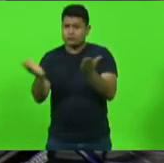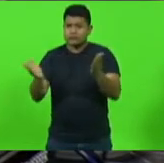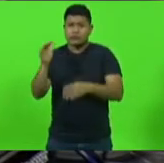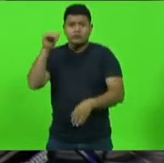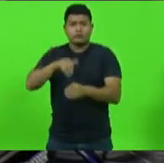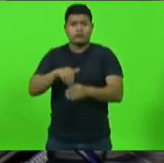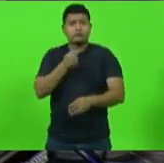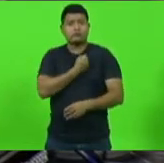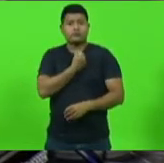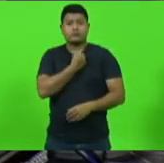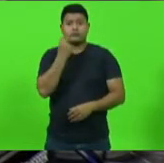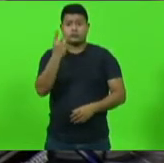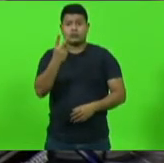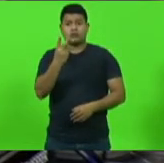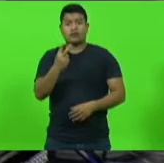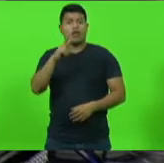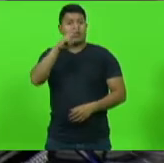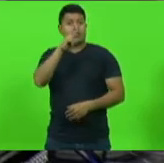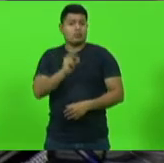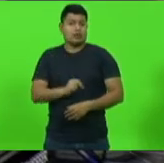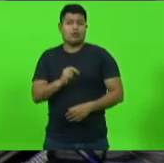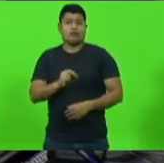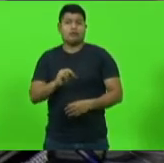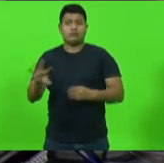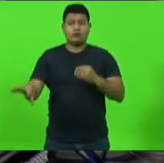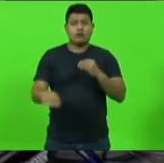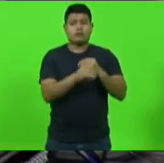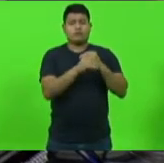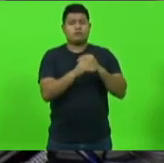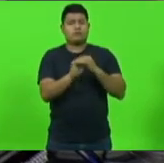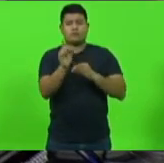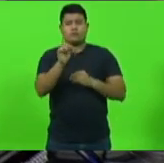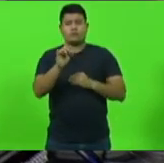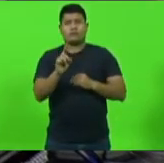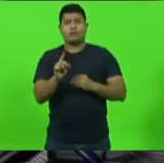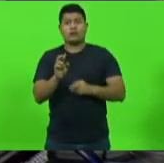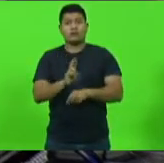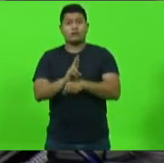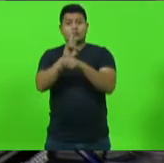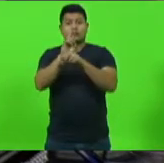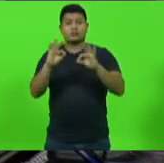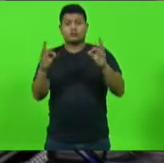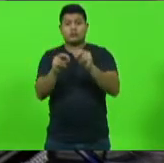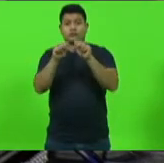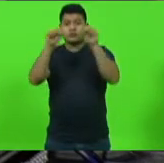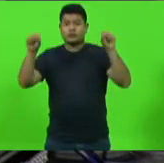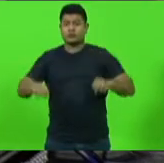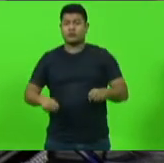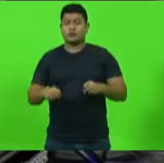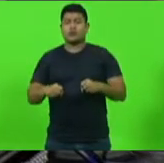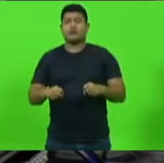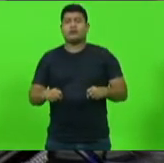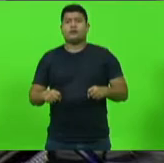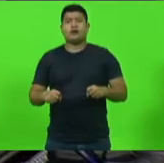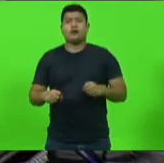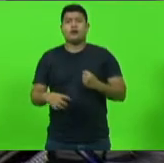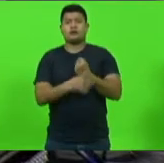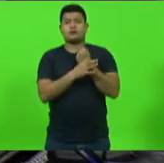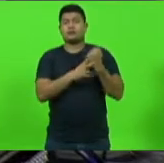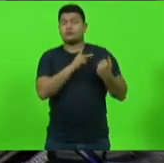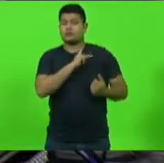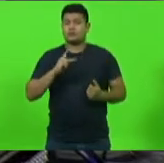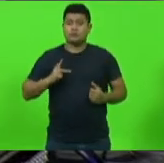2, voto não a esta emenda, em nome de todo o sistema de segurança pública de Santa Catarina, que